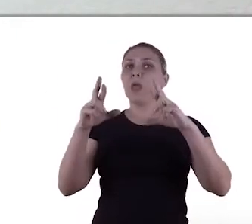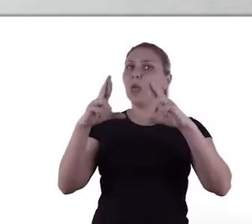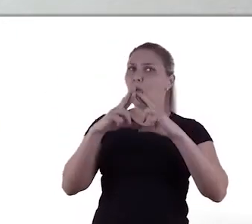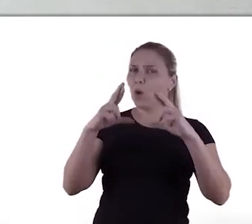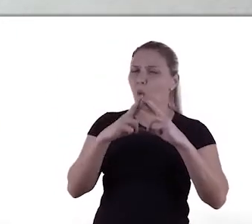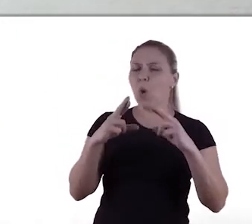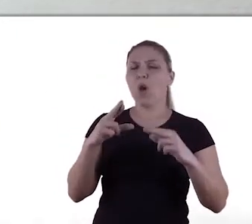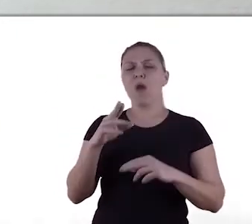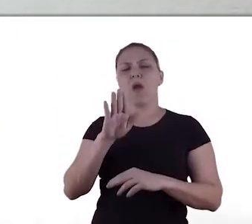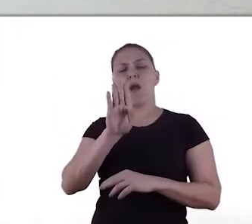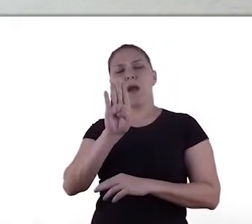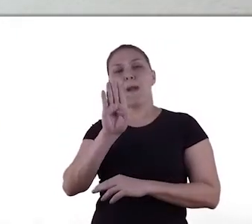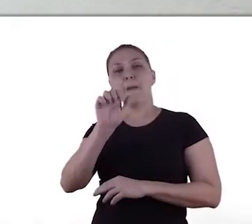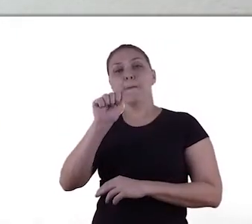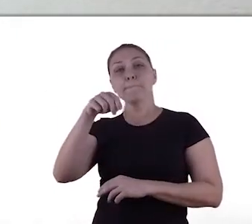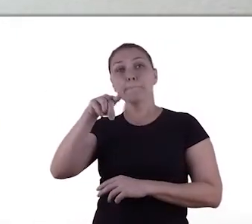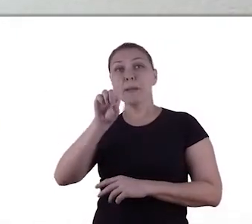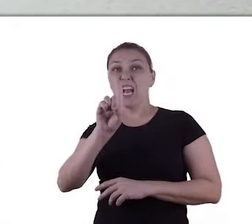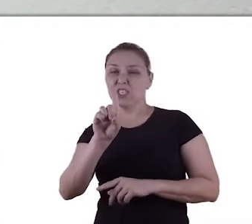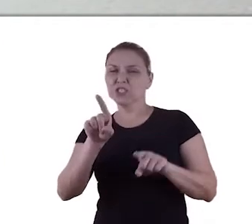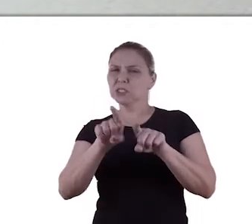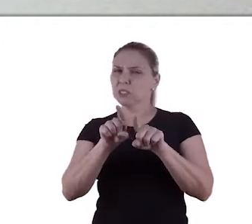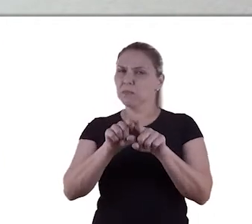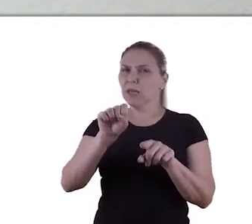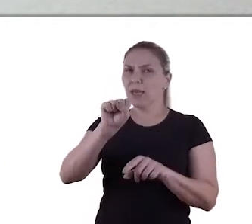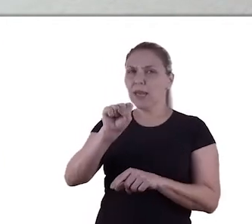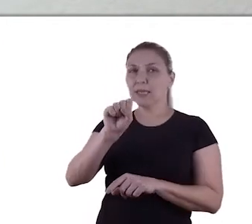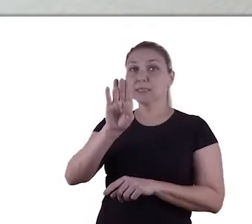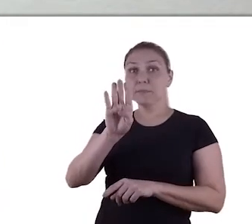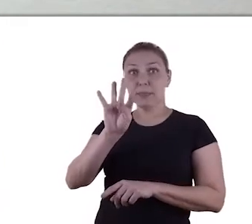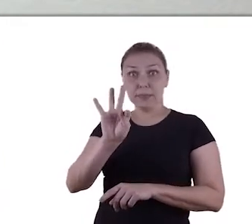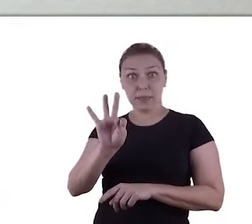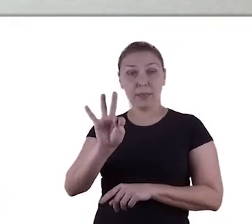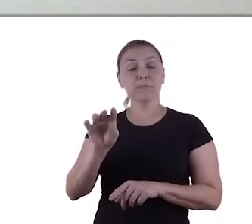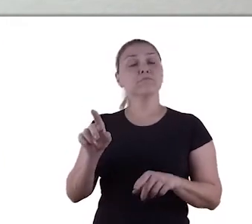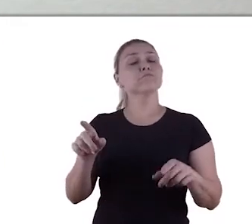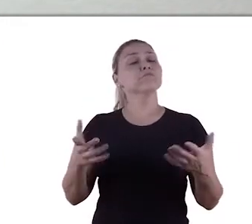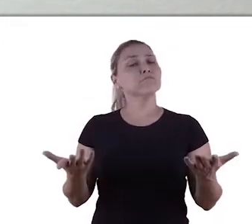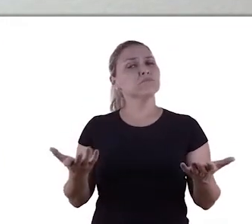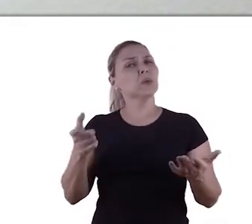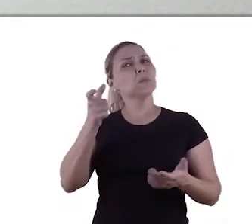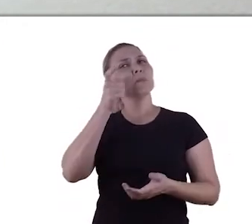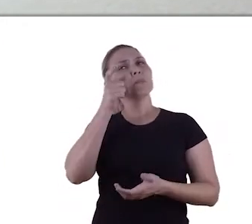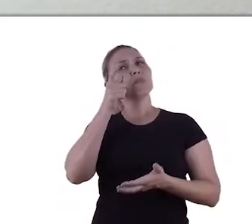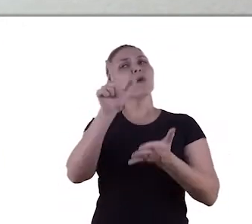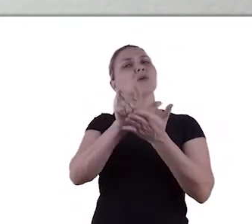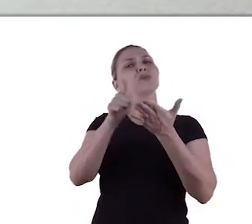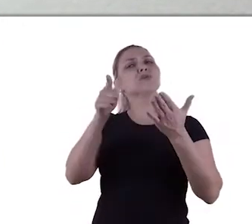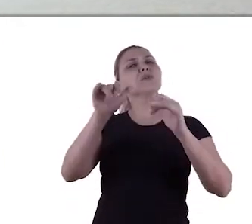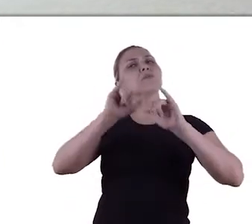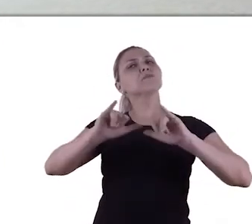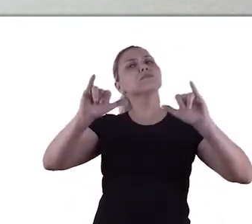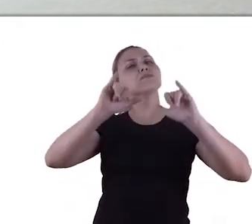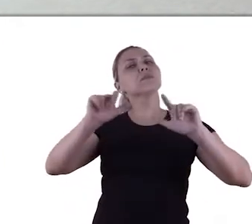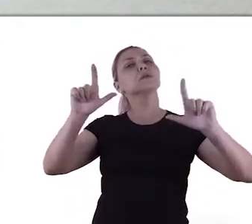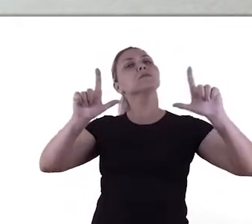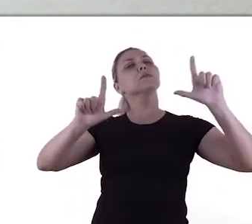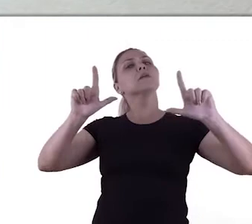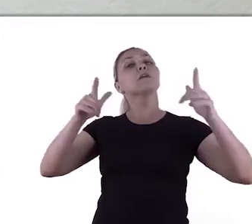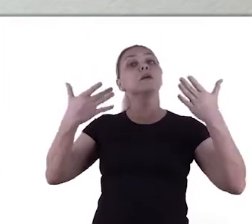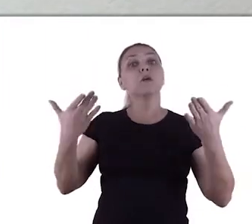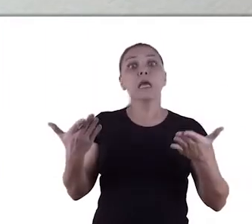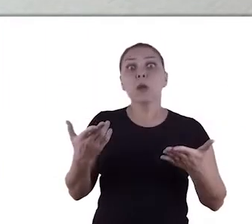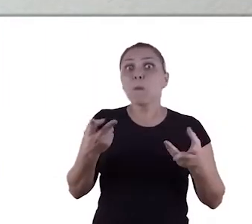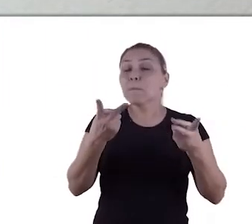Record, Bandeirante, um pouco também SBT. E ao assistir os jornais, eu notei que